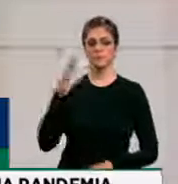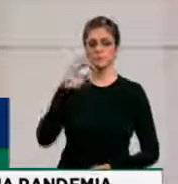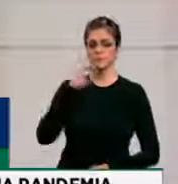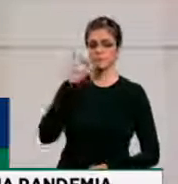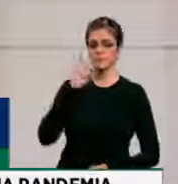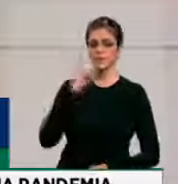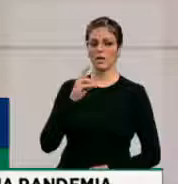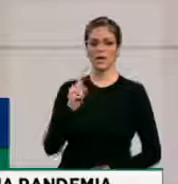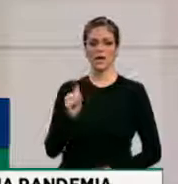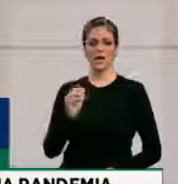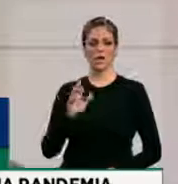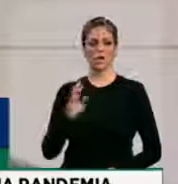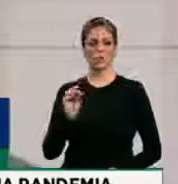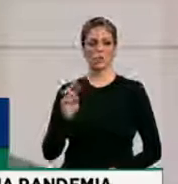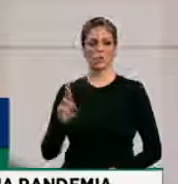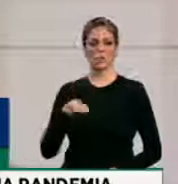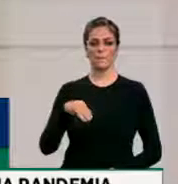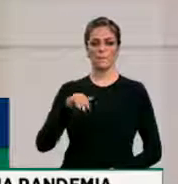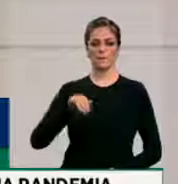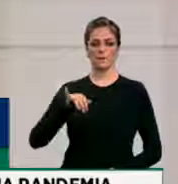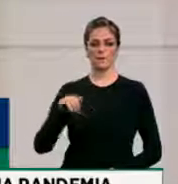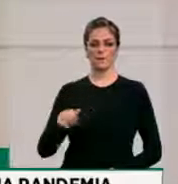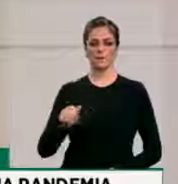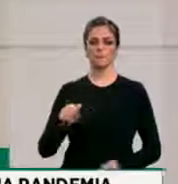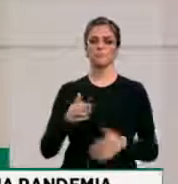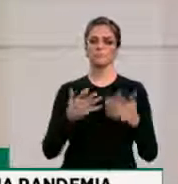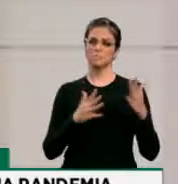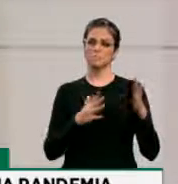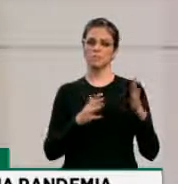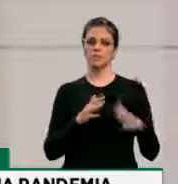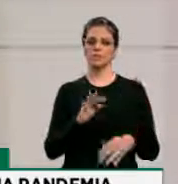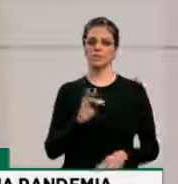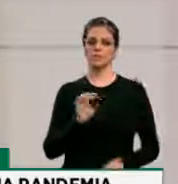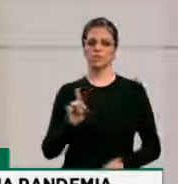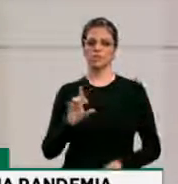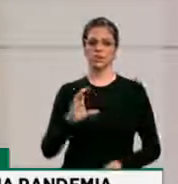obrigado pelo seu trabalho, e parabéns ao deputado Ted Conte por uma ideia tão iluminada. Obrigado, presidente.